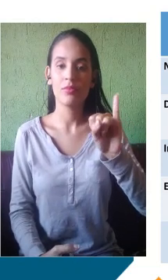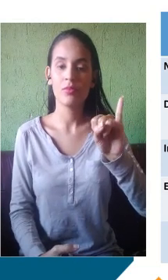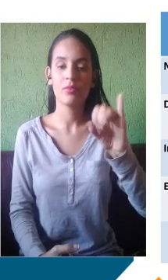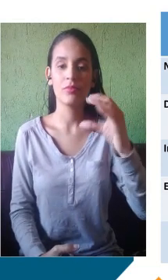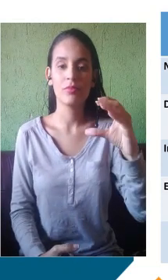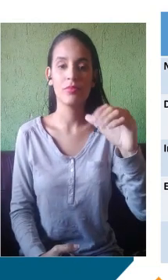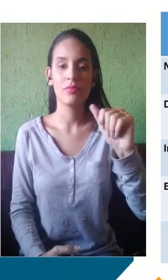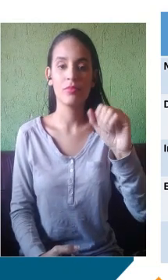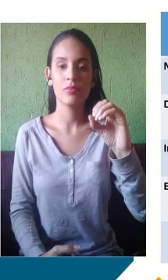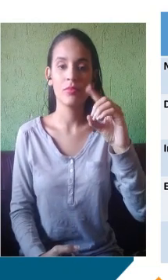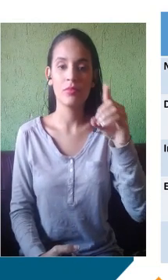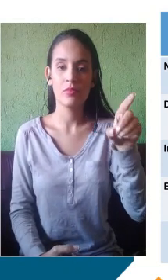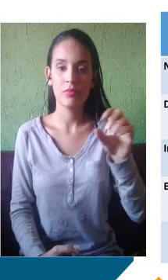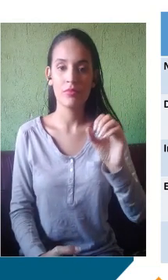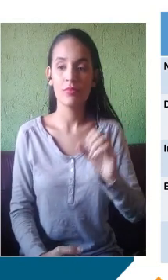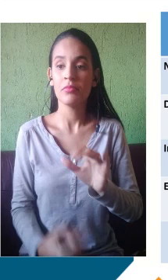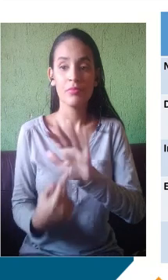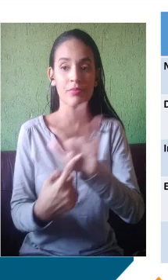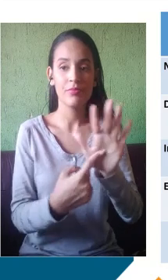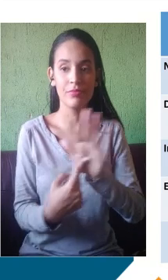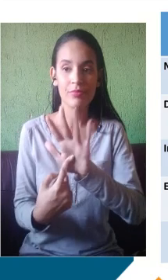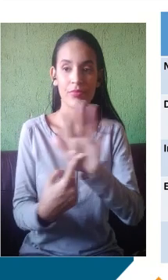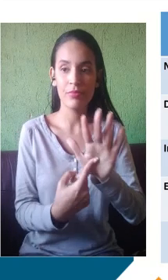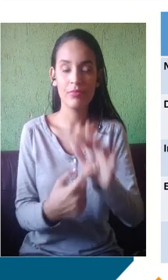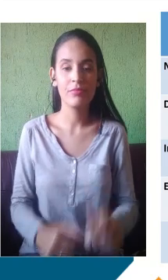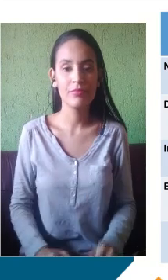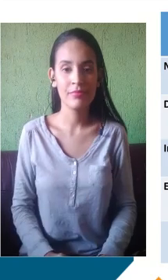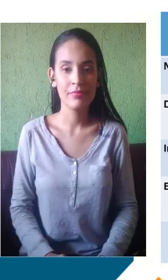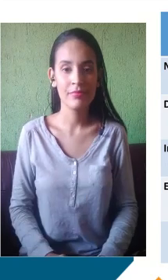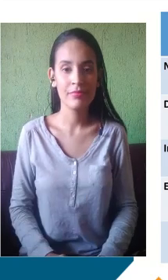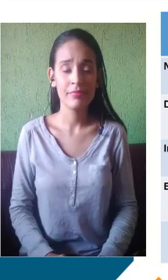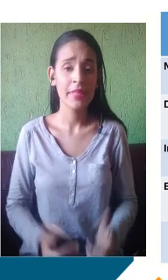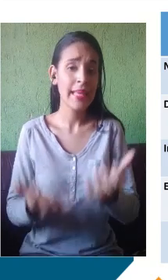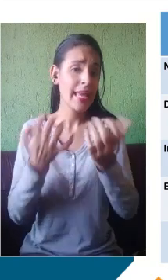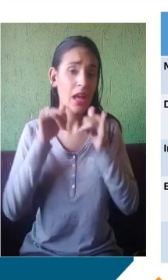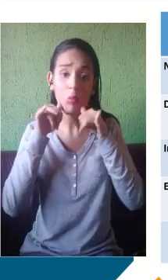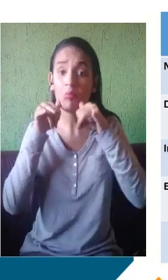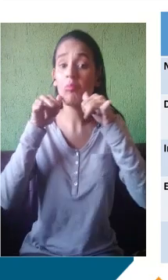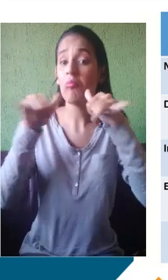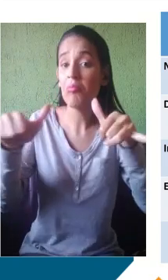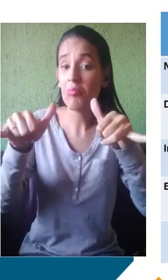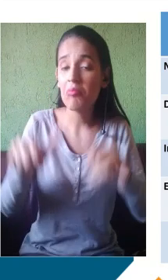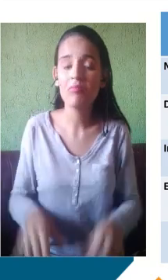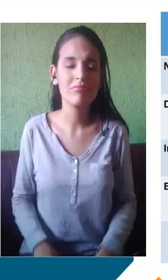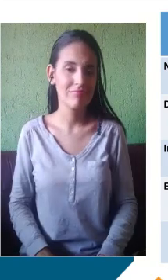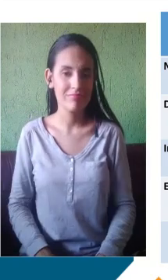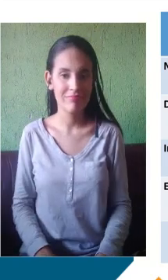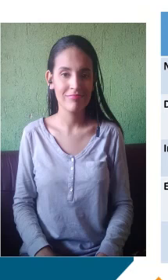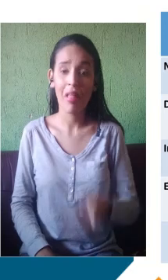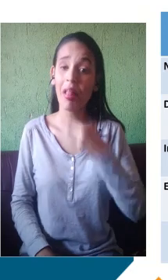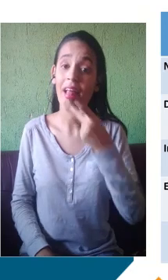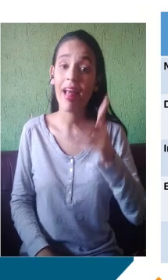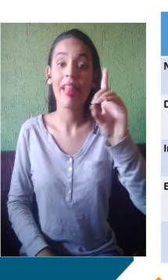objetivo, ou sequência textual que tem como objetivo, transmitir informações, expor definições, conceitos